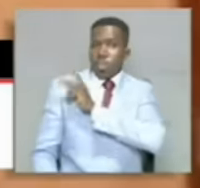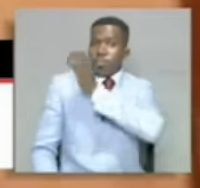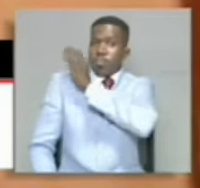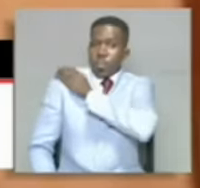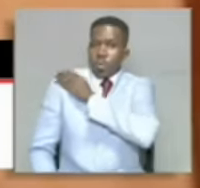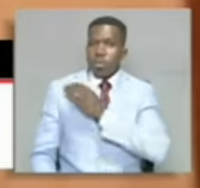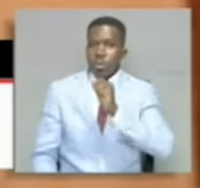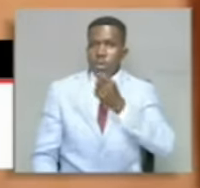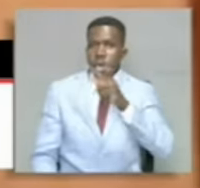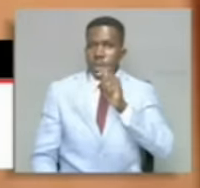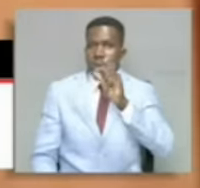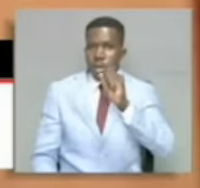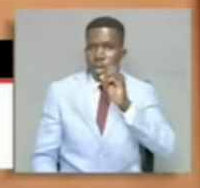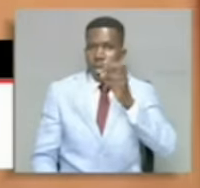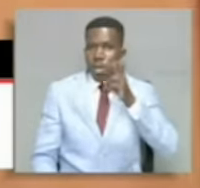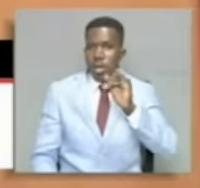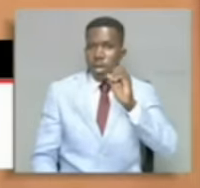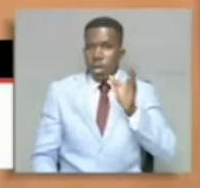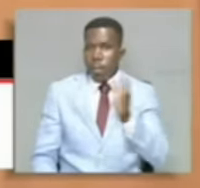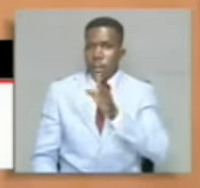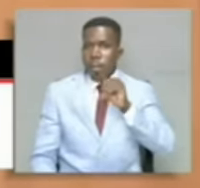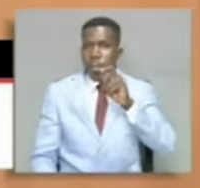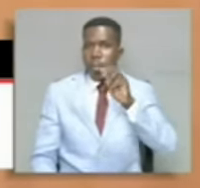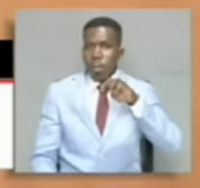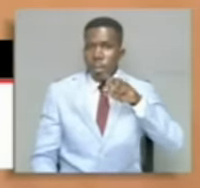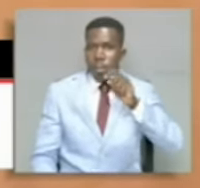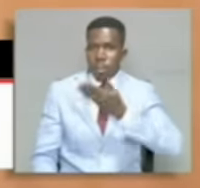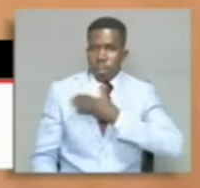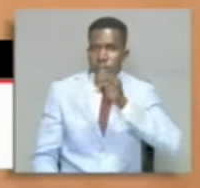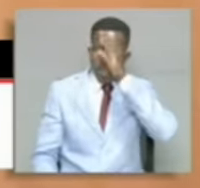Semedo e comentador de televisão. Foi morto na última